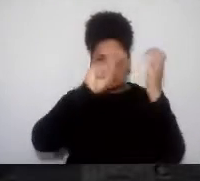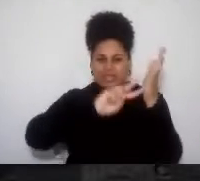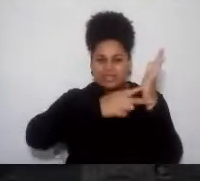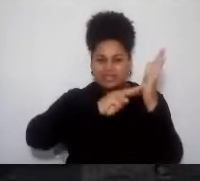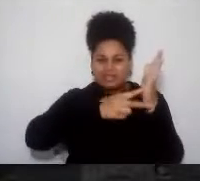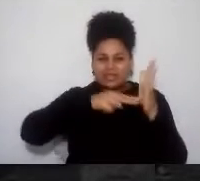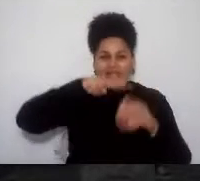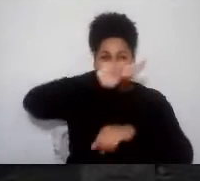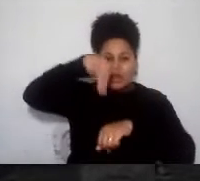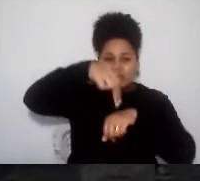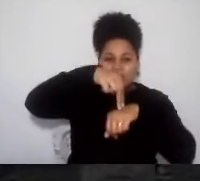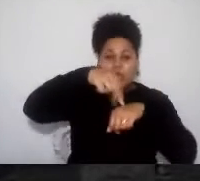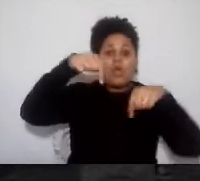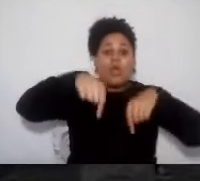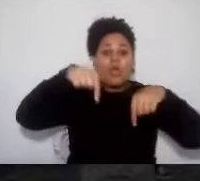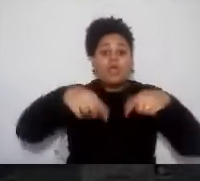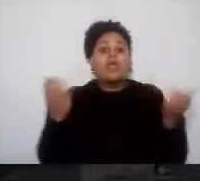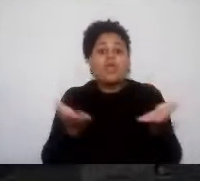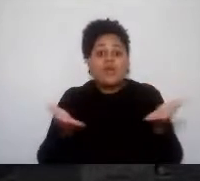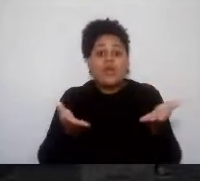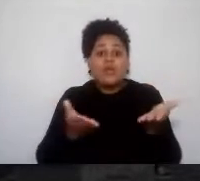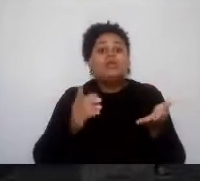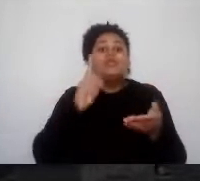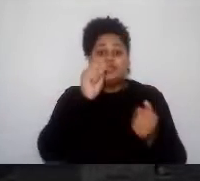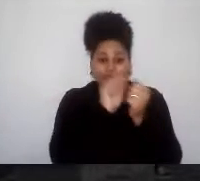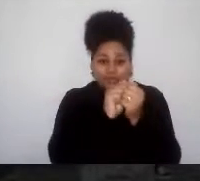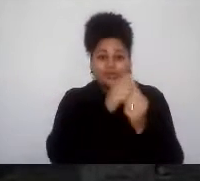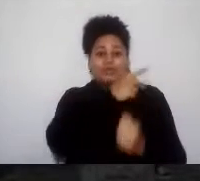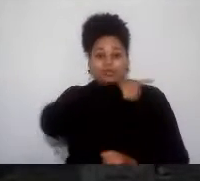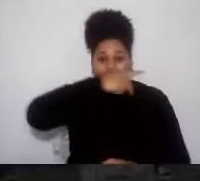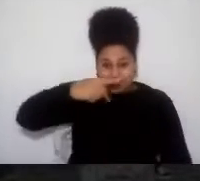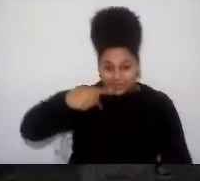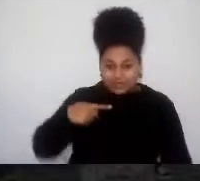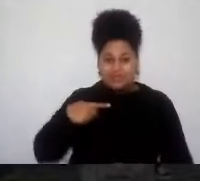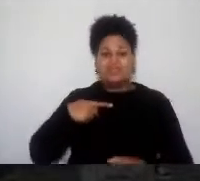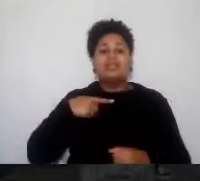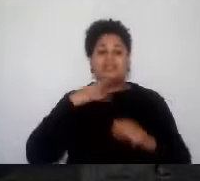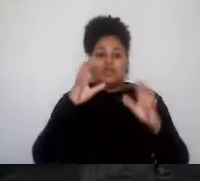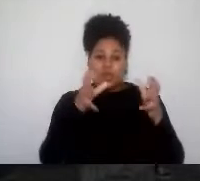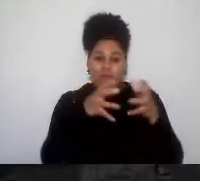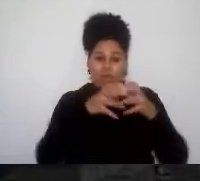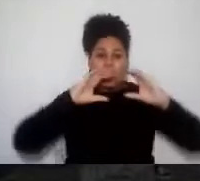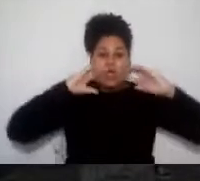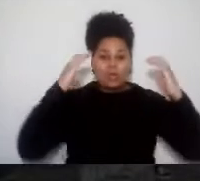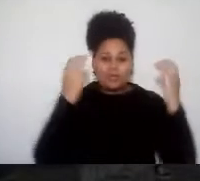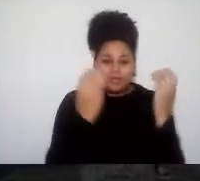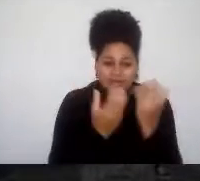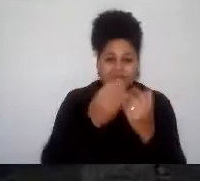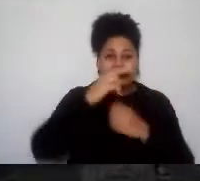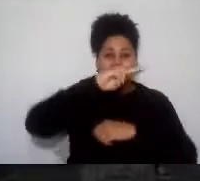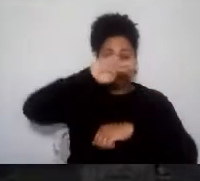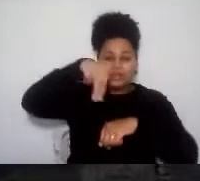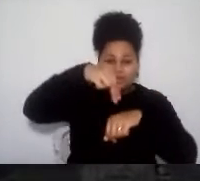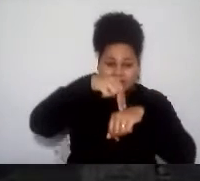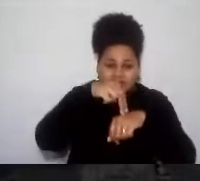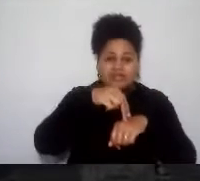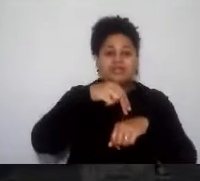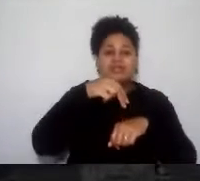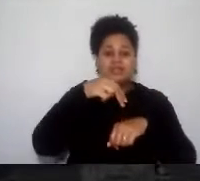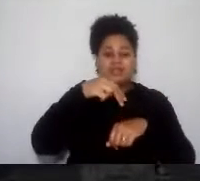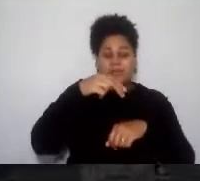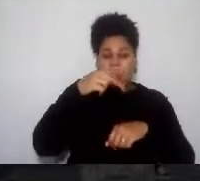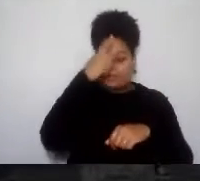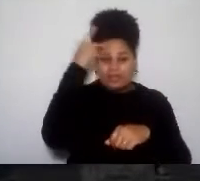que está aqui hoje com o presidente da Confederação Nacional dos Metalúrgicos do Brasil e também como presidente